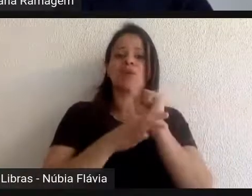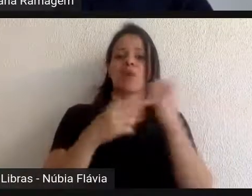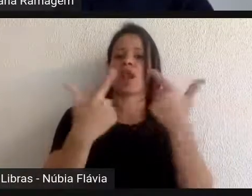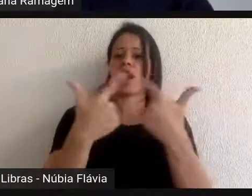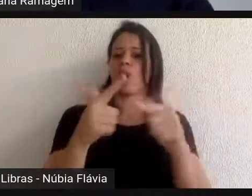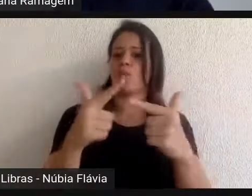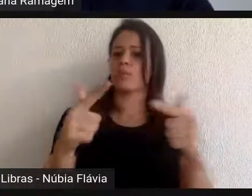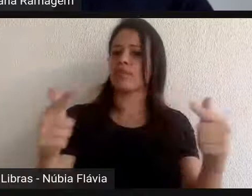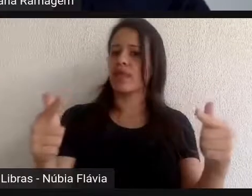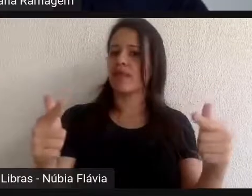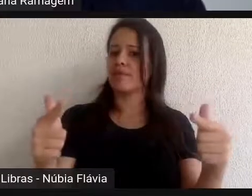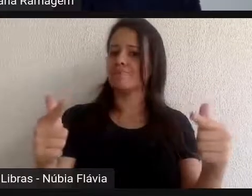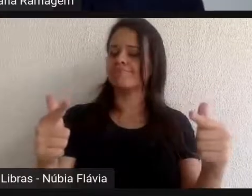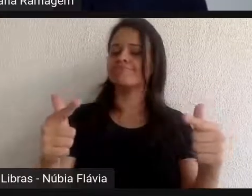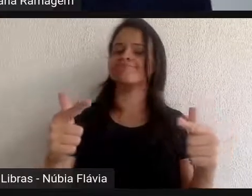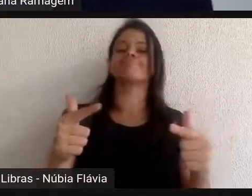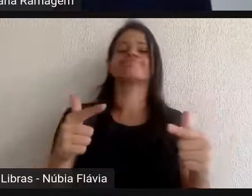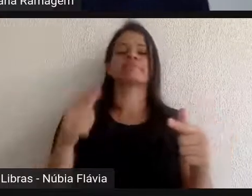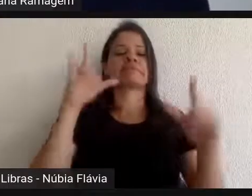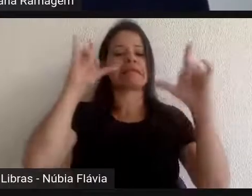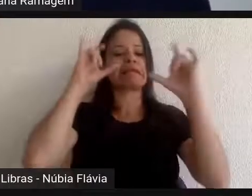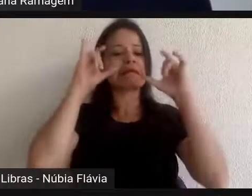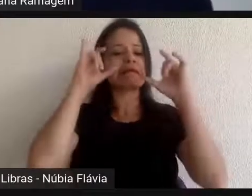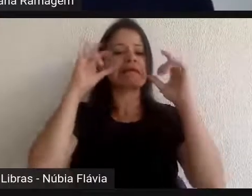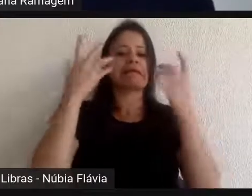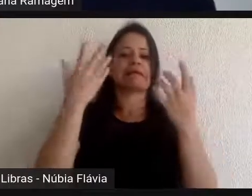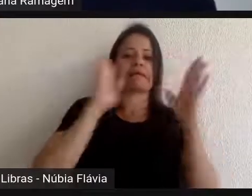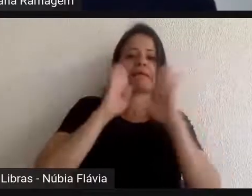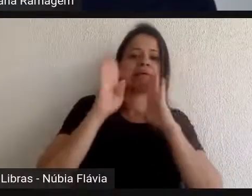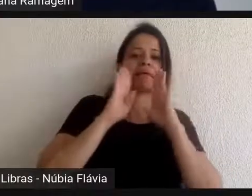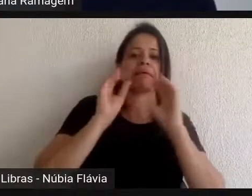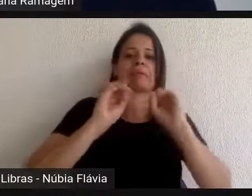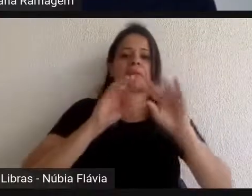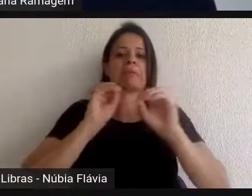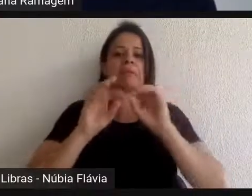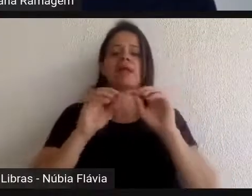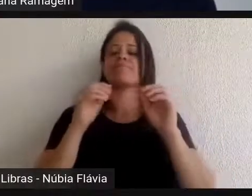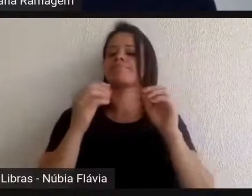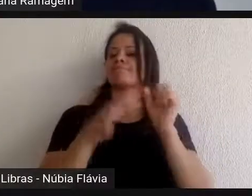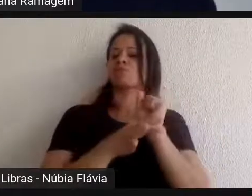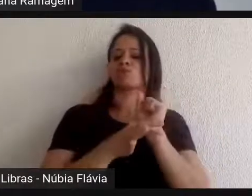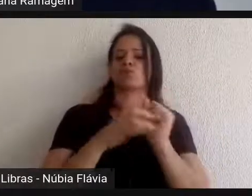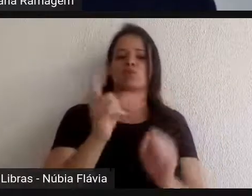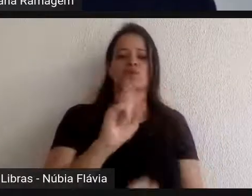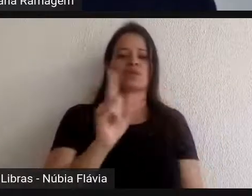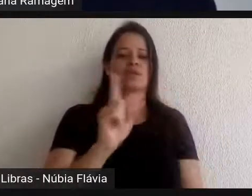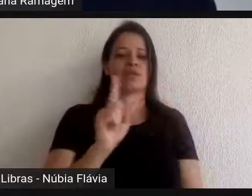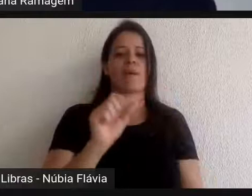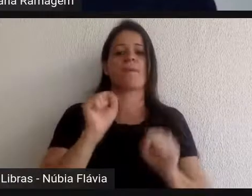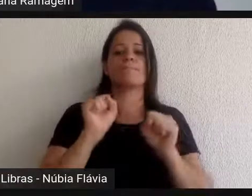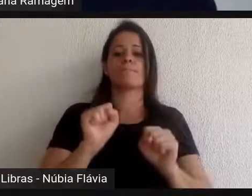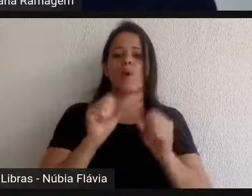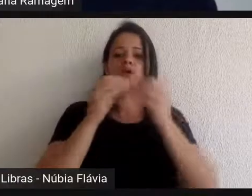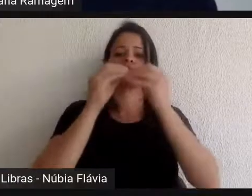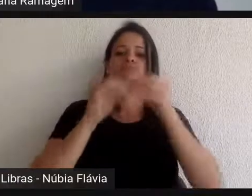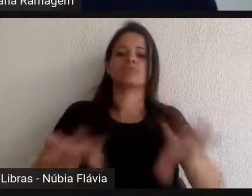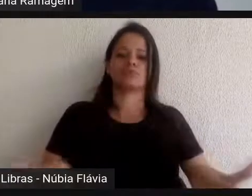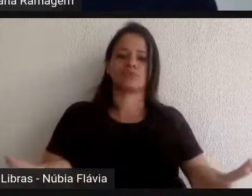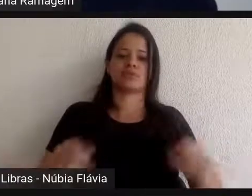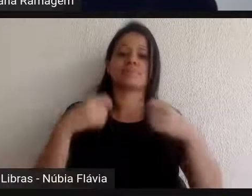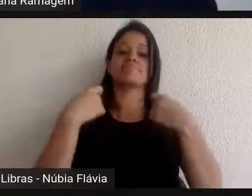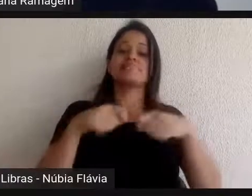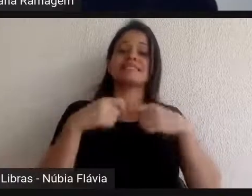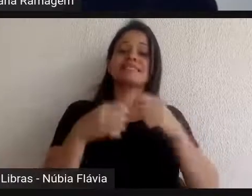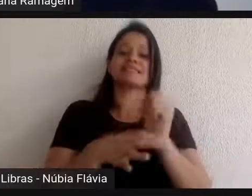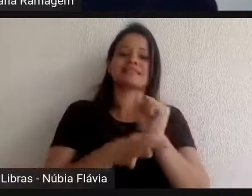tem garantia, né? E que, independentemente de qualquer coisa, a gente precisa continuar se